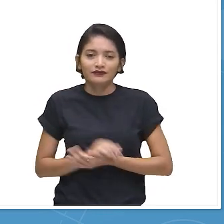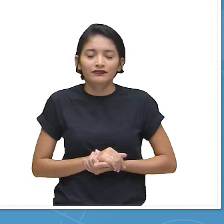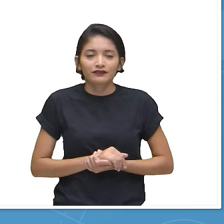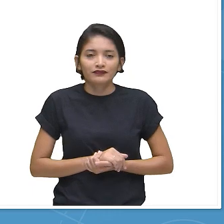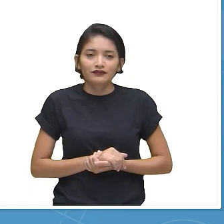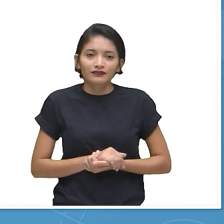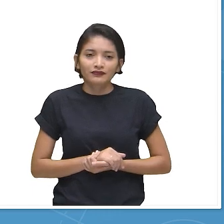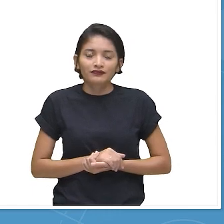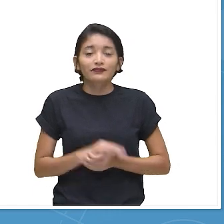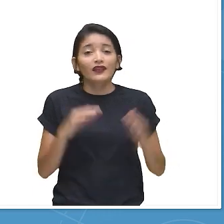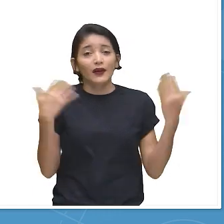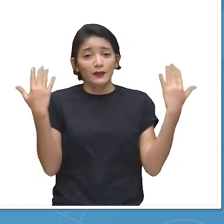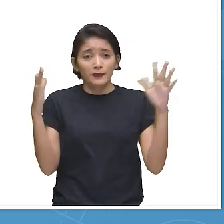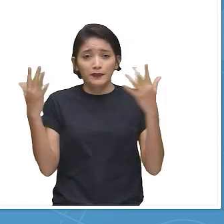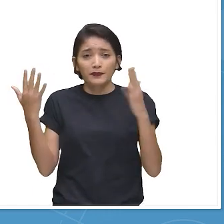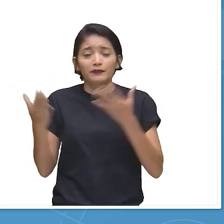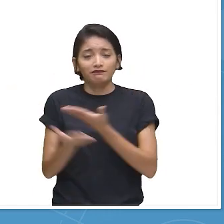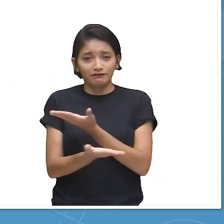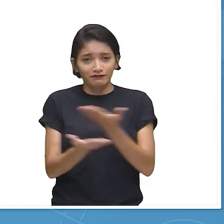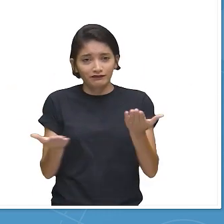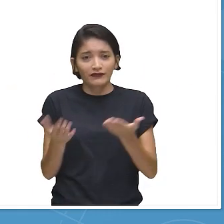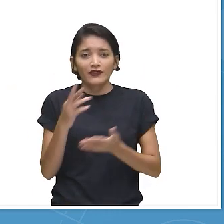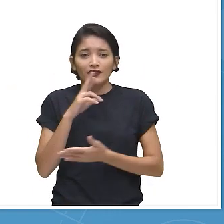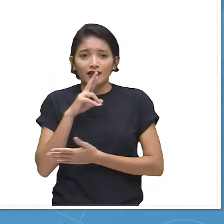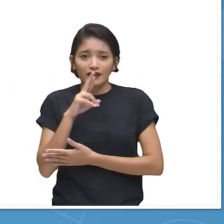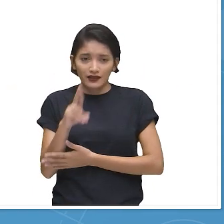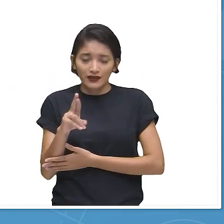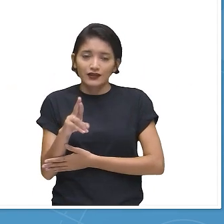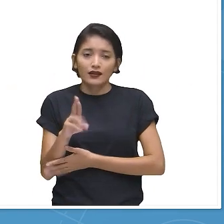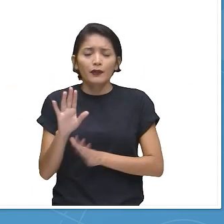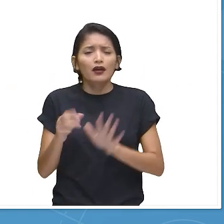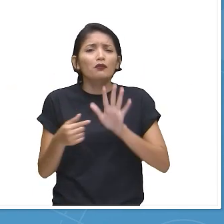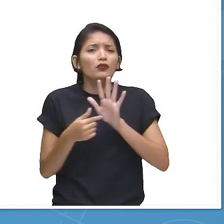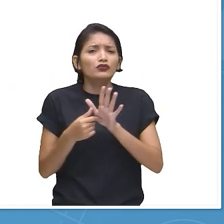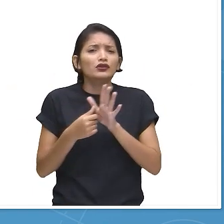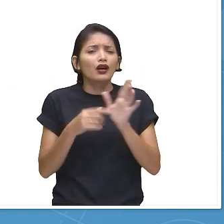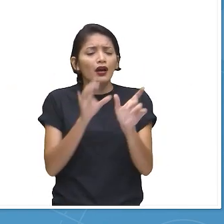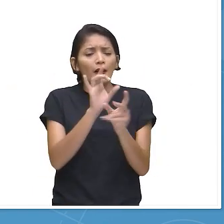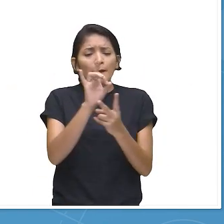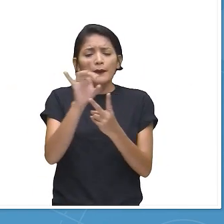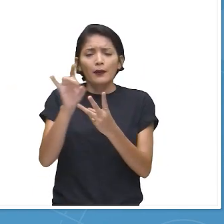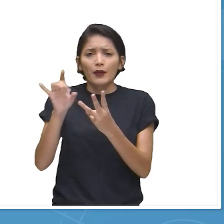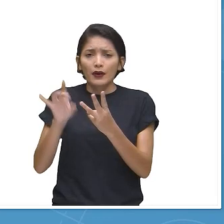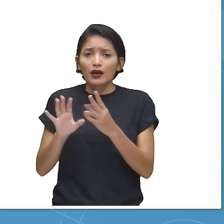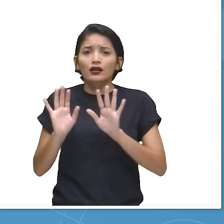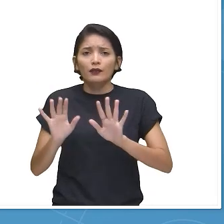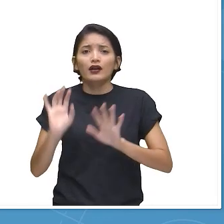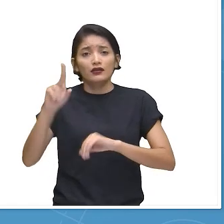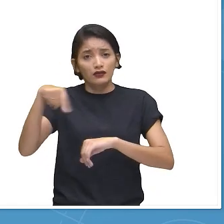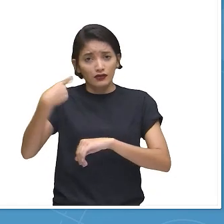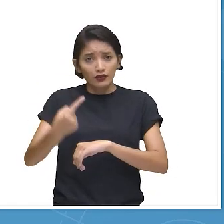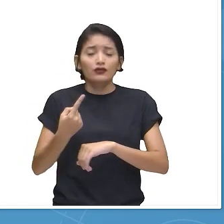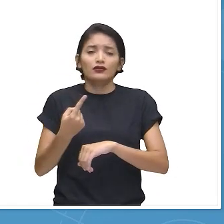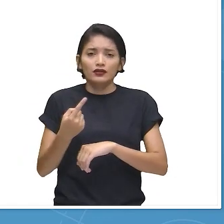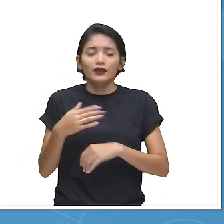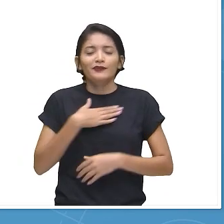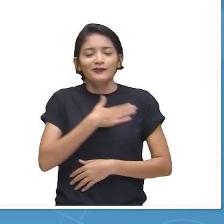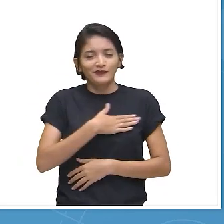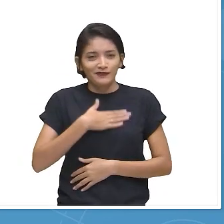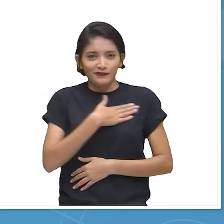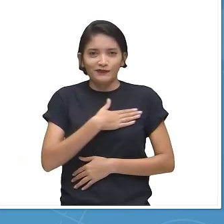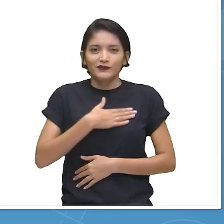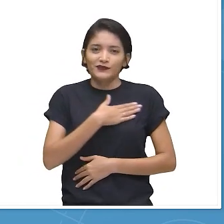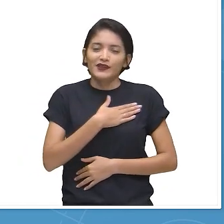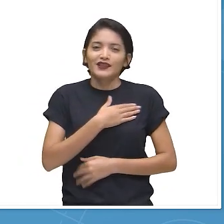tempo. Então, parabéns para você que assinalou, embora eu não tenha destacado aqui para você, mas na próxima a gente destaca, tá bom, gente? Foi um prazer imenso